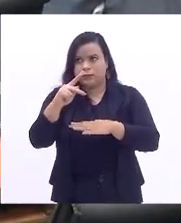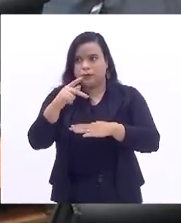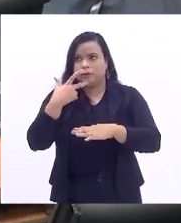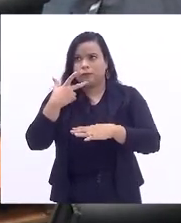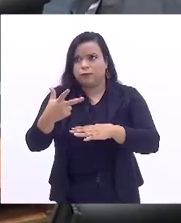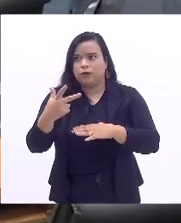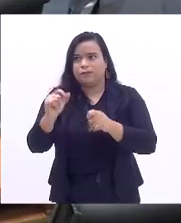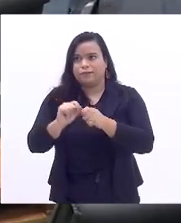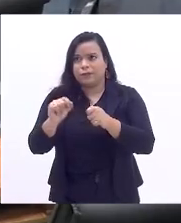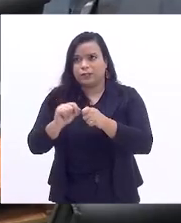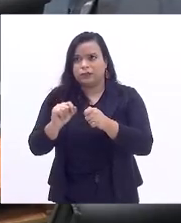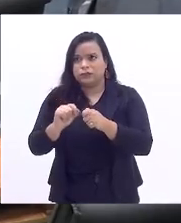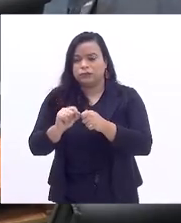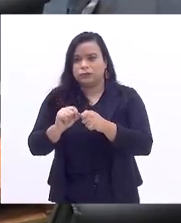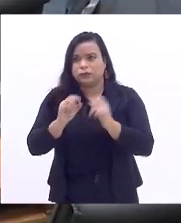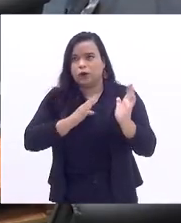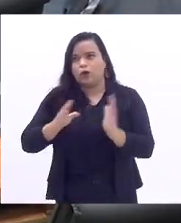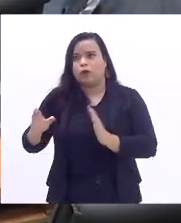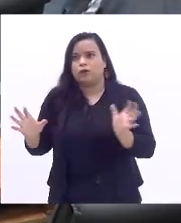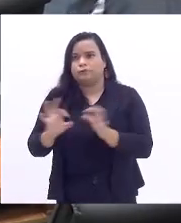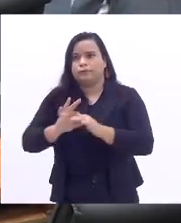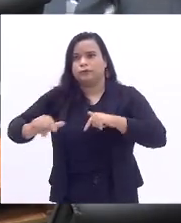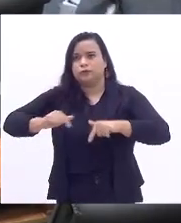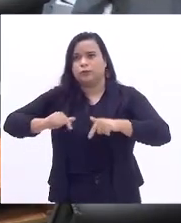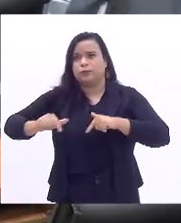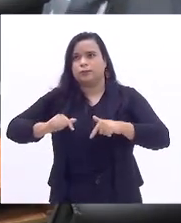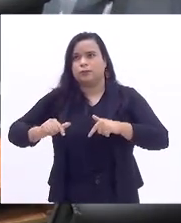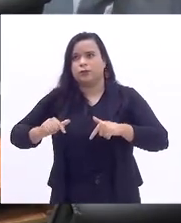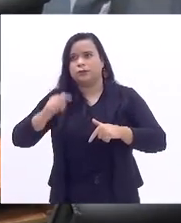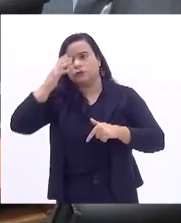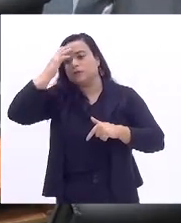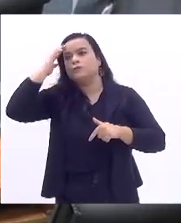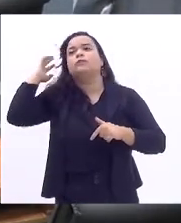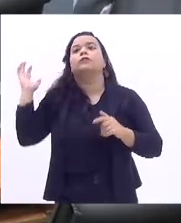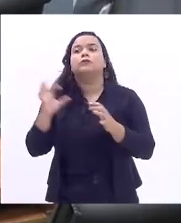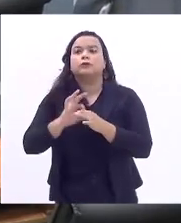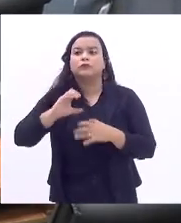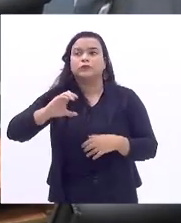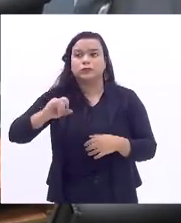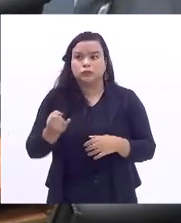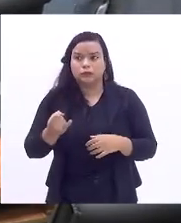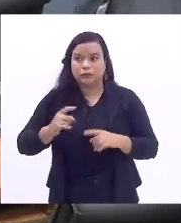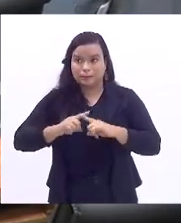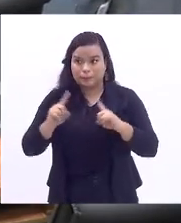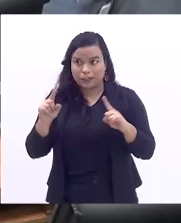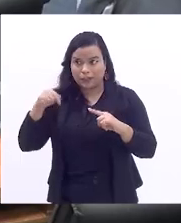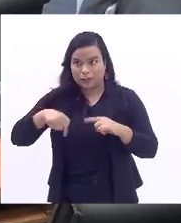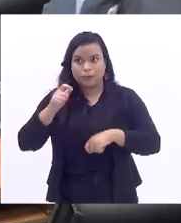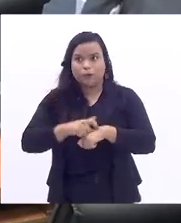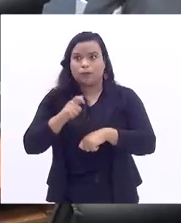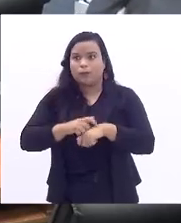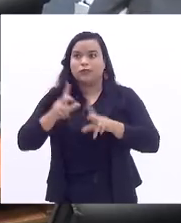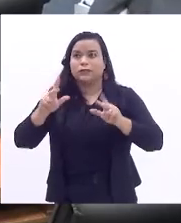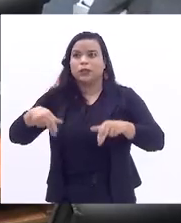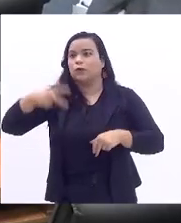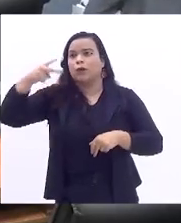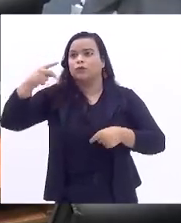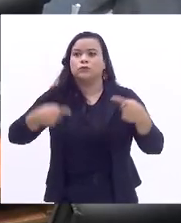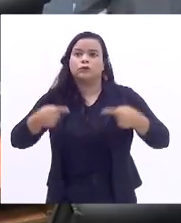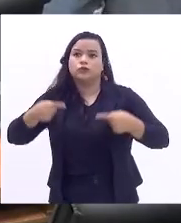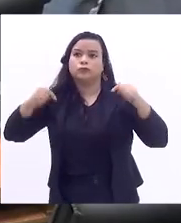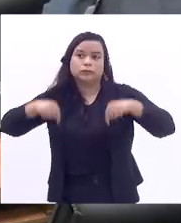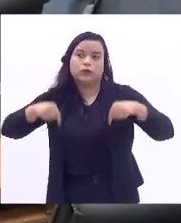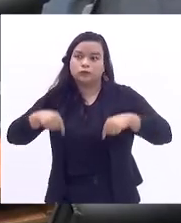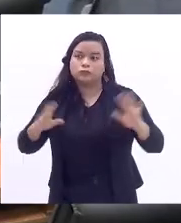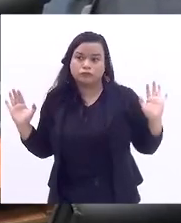chamado o peito e Ordem e o seria incluído nesse momento no parecer da ccj esse momento é como se fosse a segunda discussão